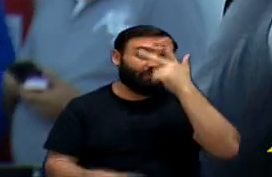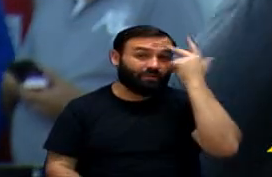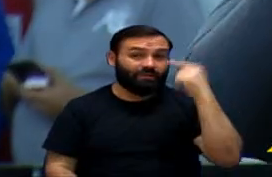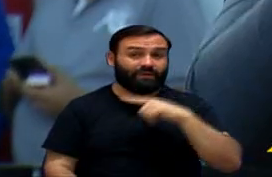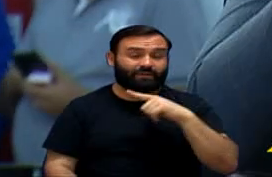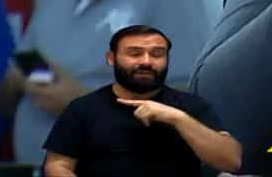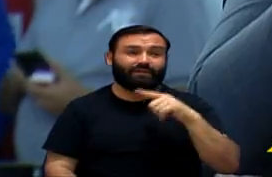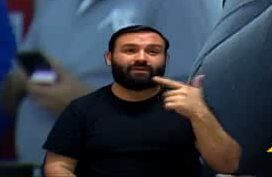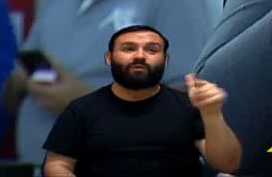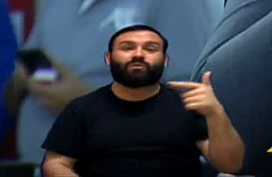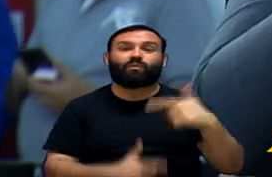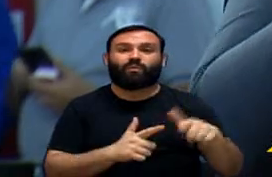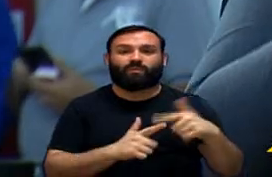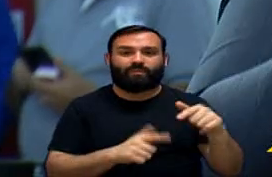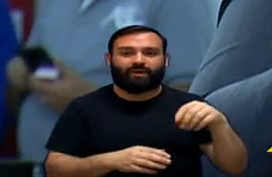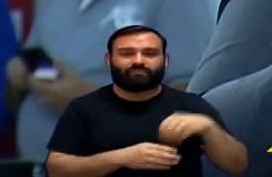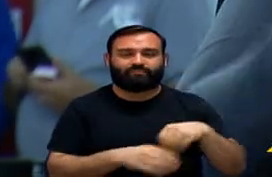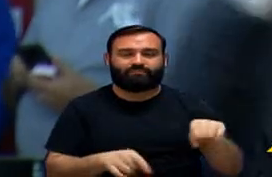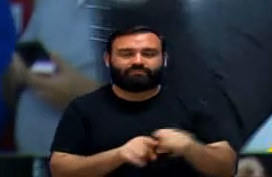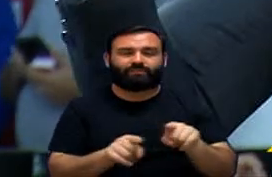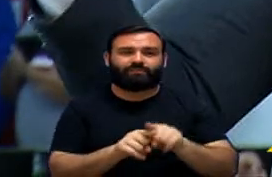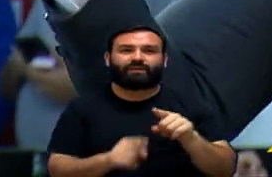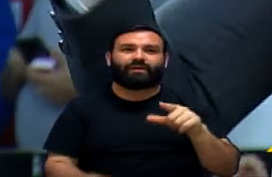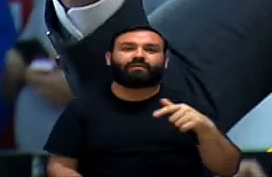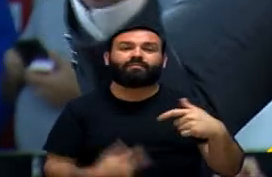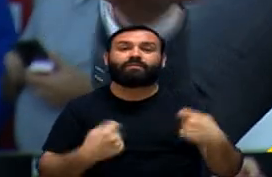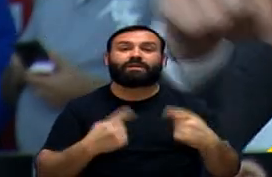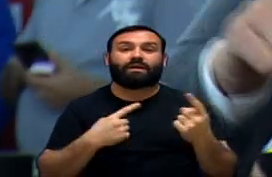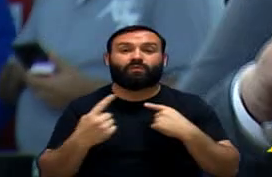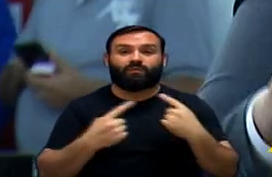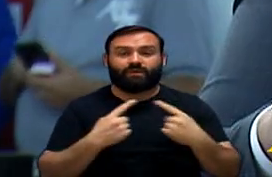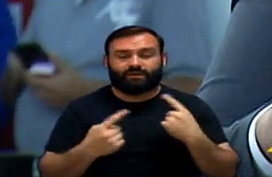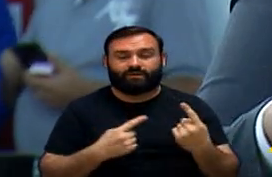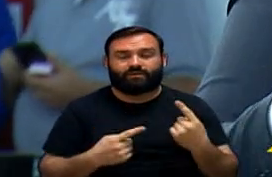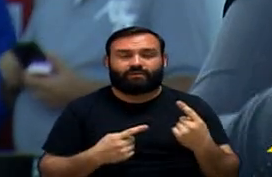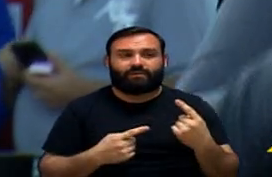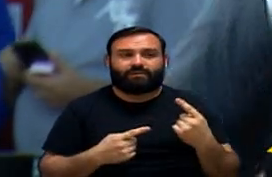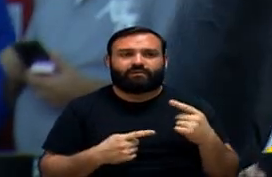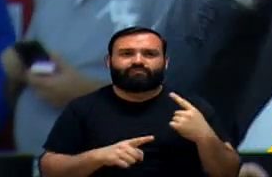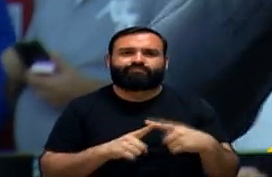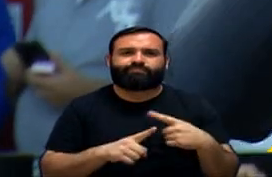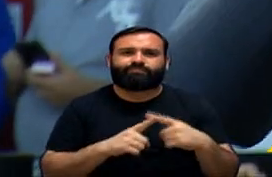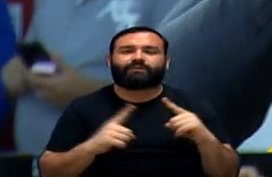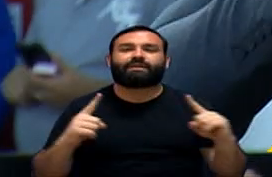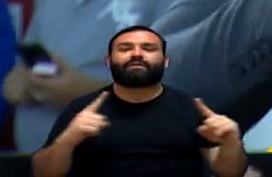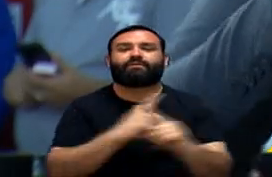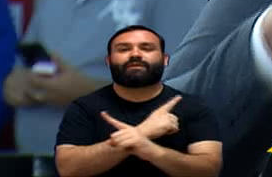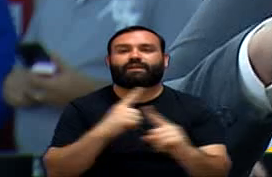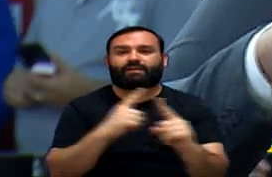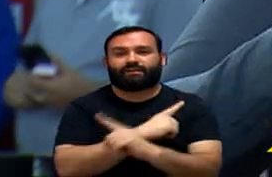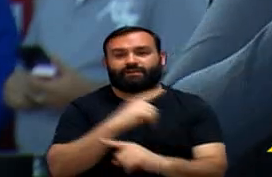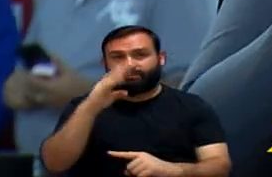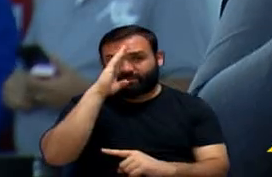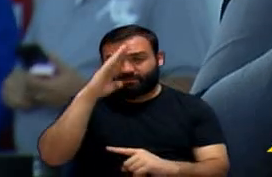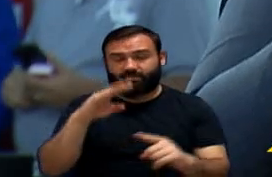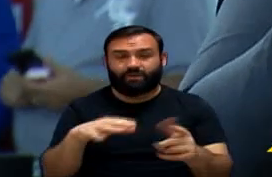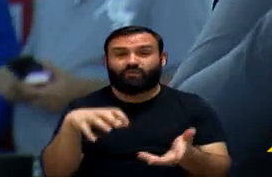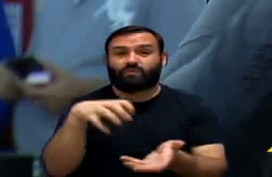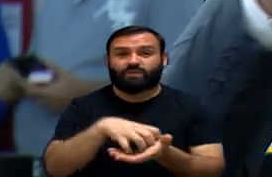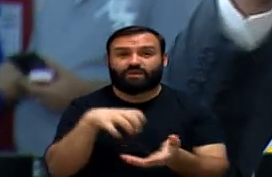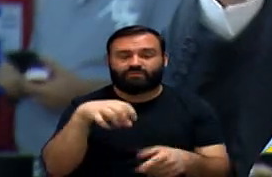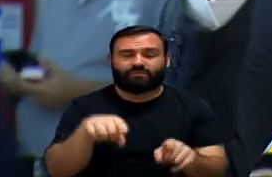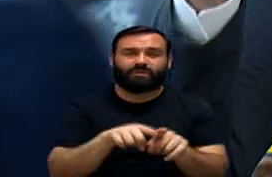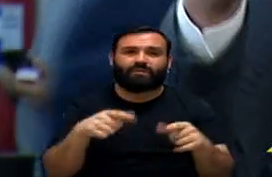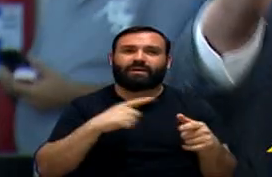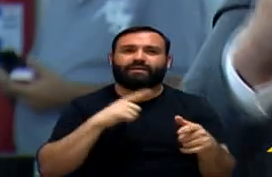estralador e nós temos um outro problema também Vereador Cristiano que nós temos que discutir isso também porque nas Avenidas principais Avenidas no centro